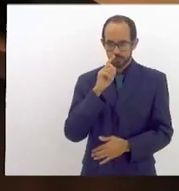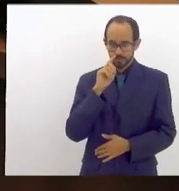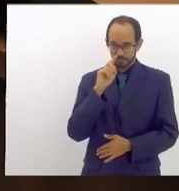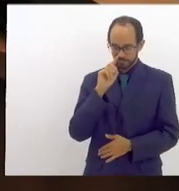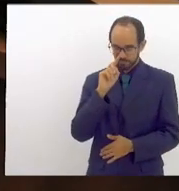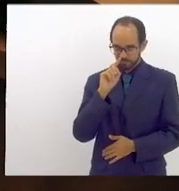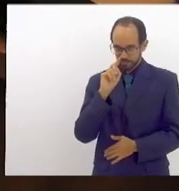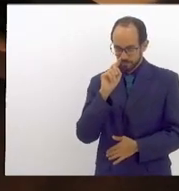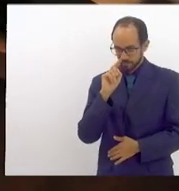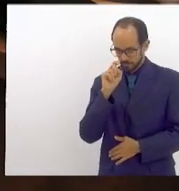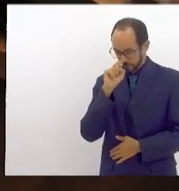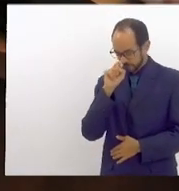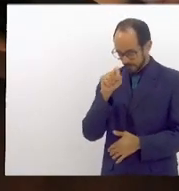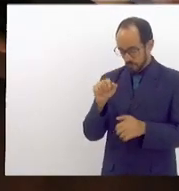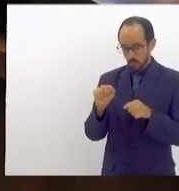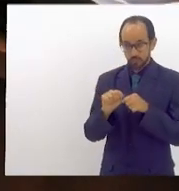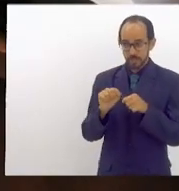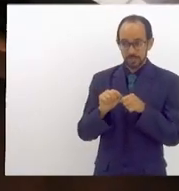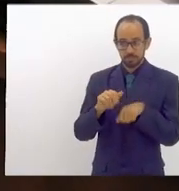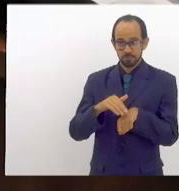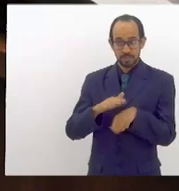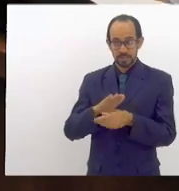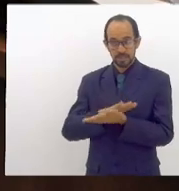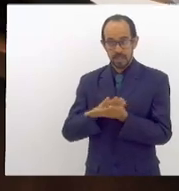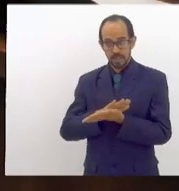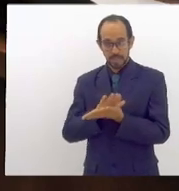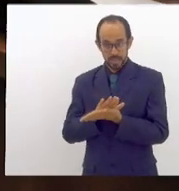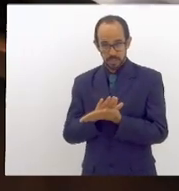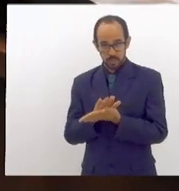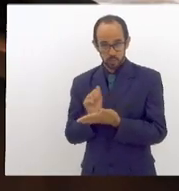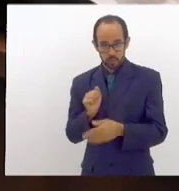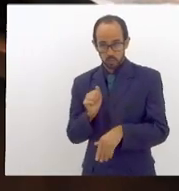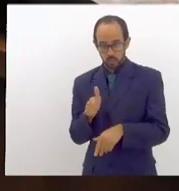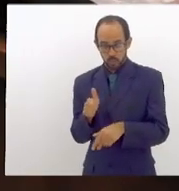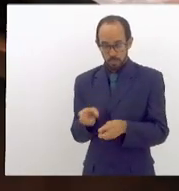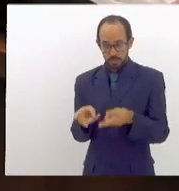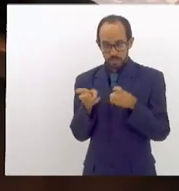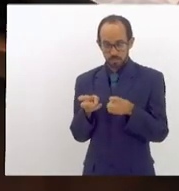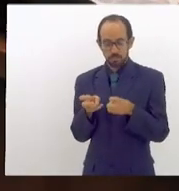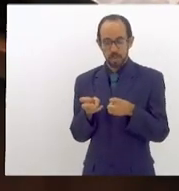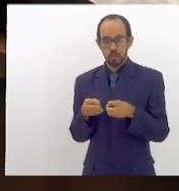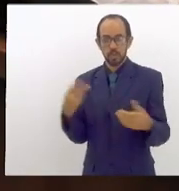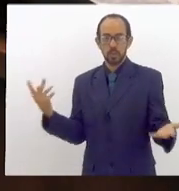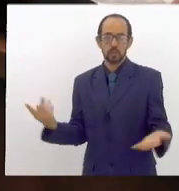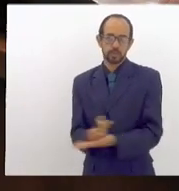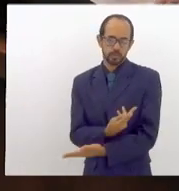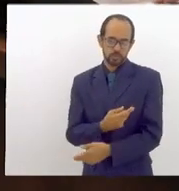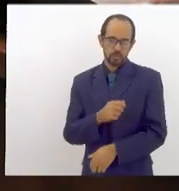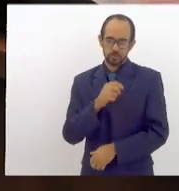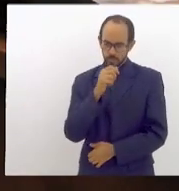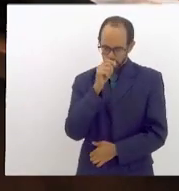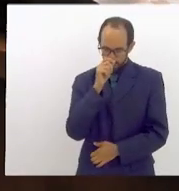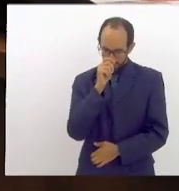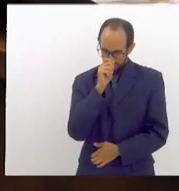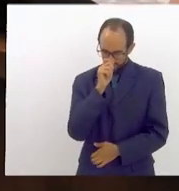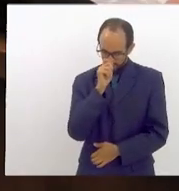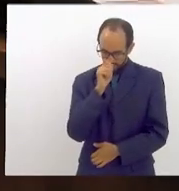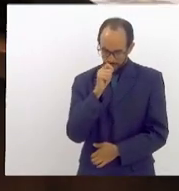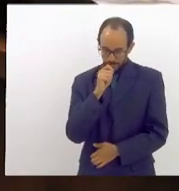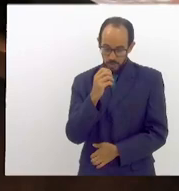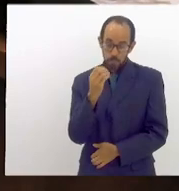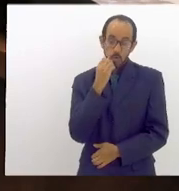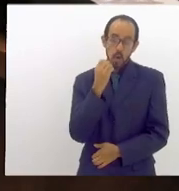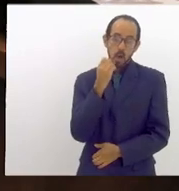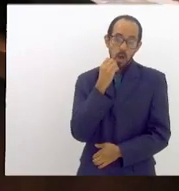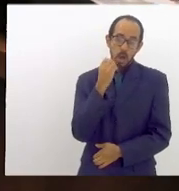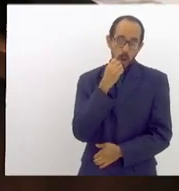nada mais fez que constatar o que aconteceu e evidentemente